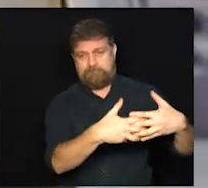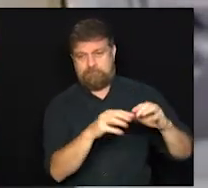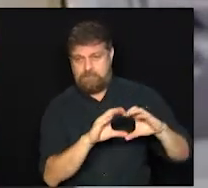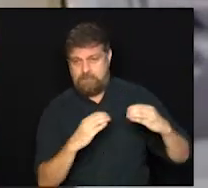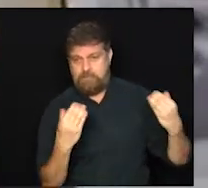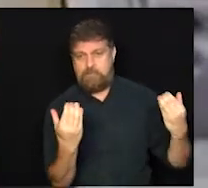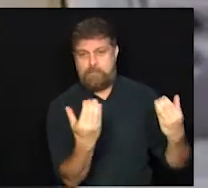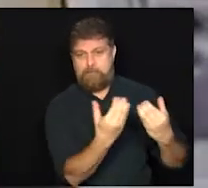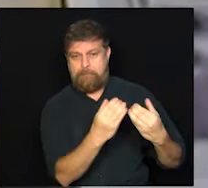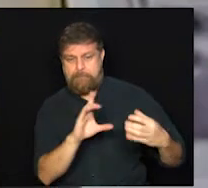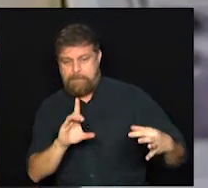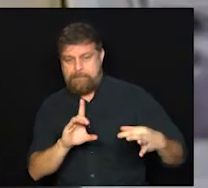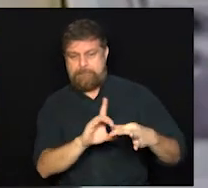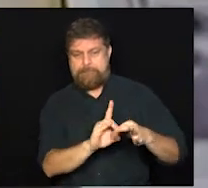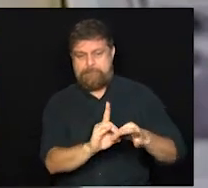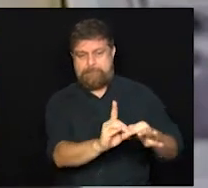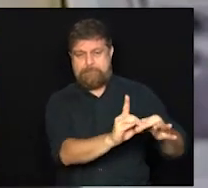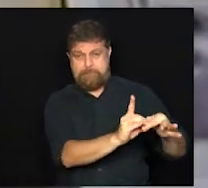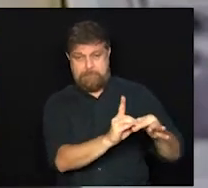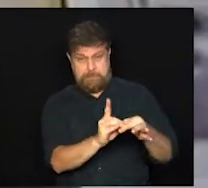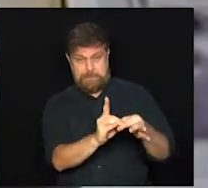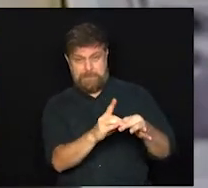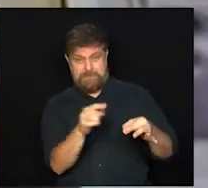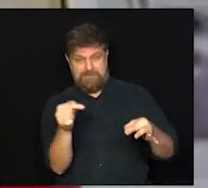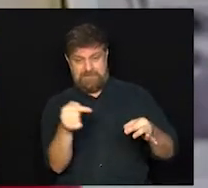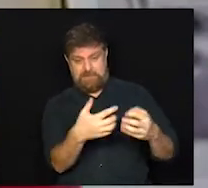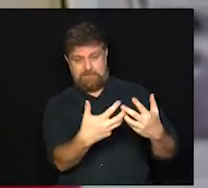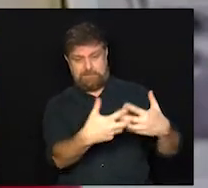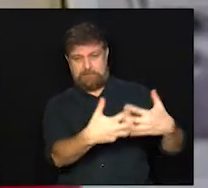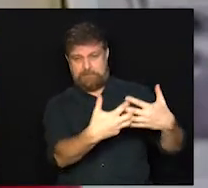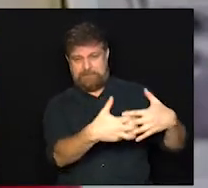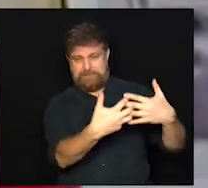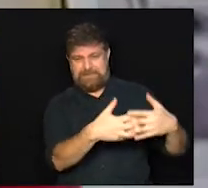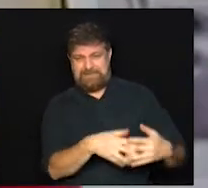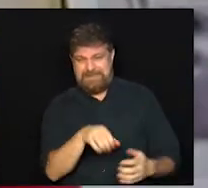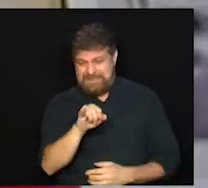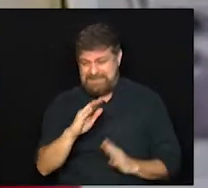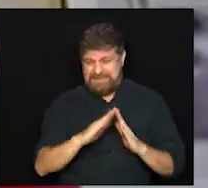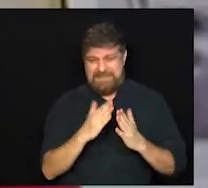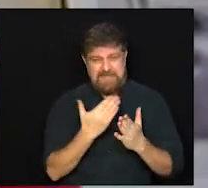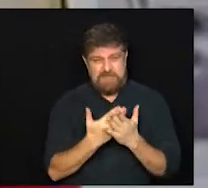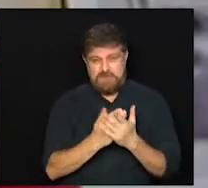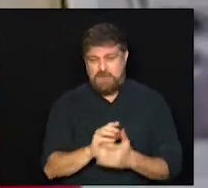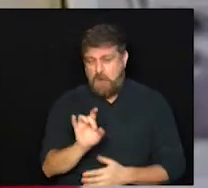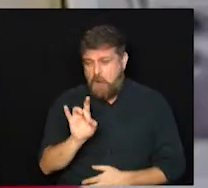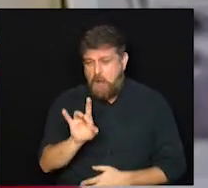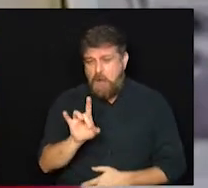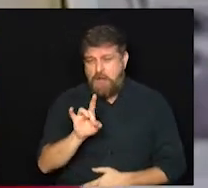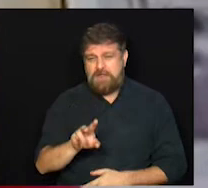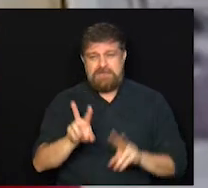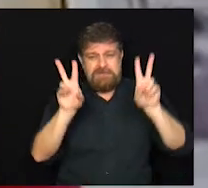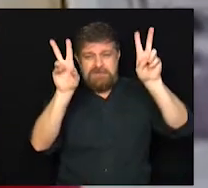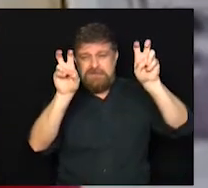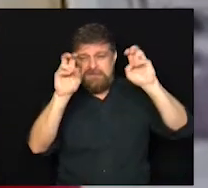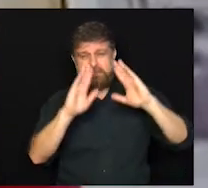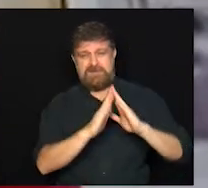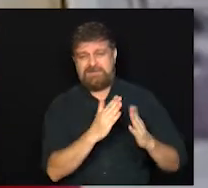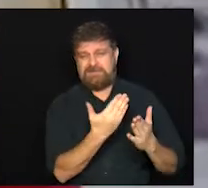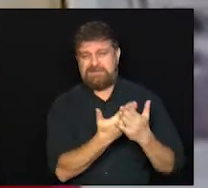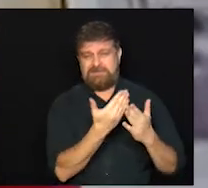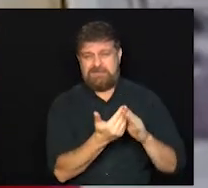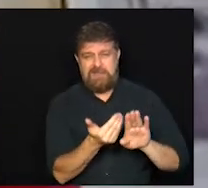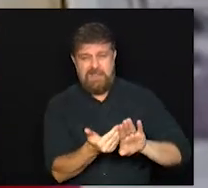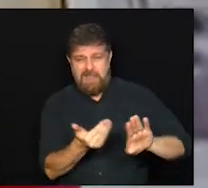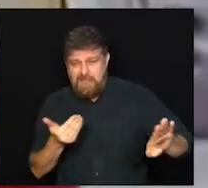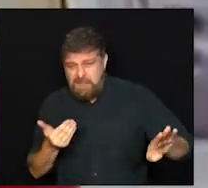comunidade. Se ela for só, entre aspas, escola, ela não cumpre o